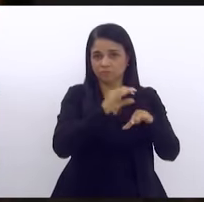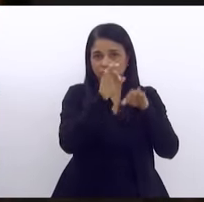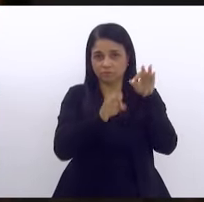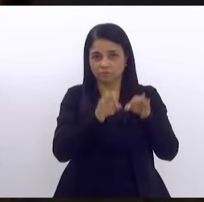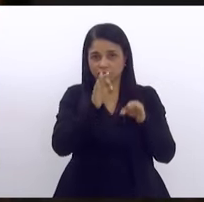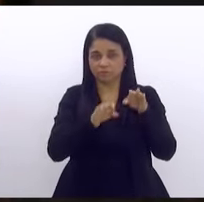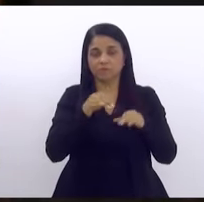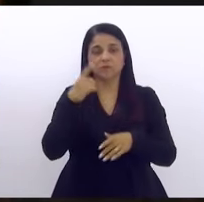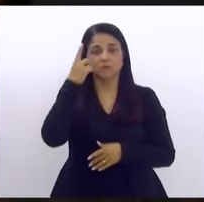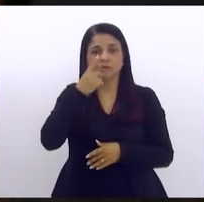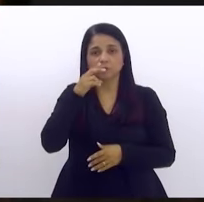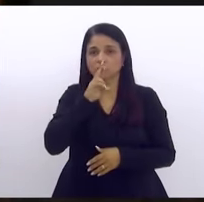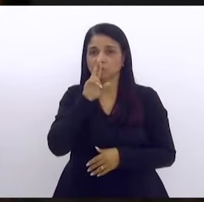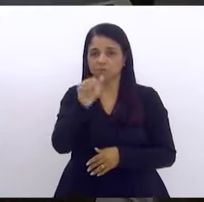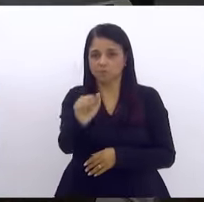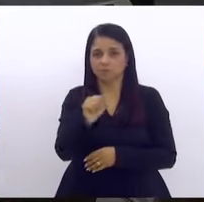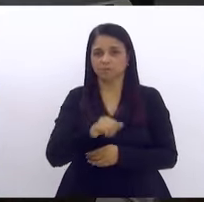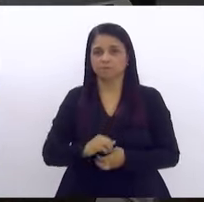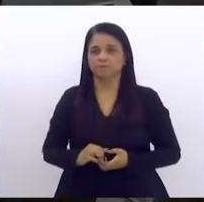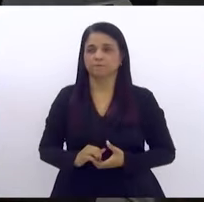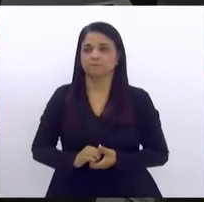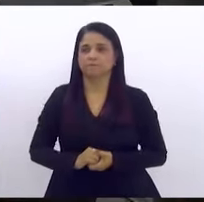e Justiça, deputado Rodrigo Amorim.